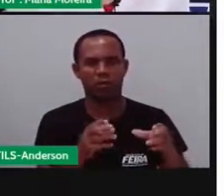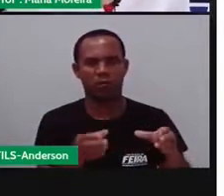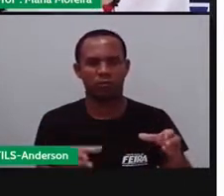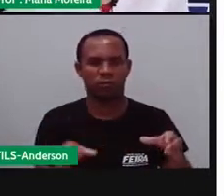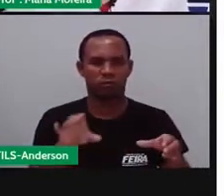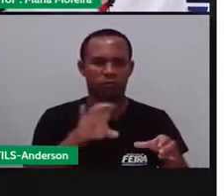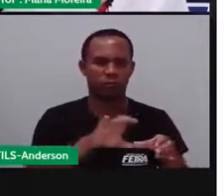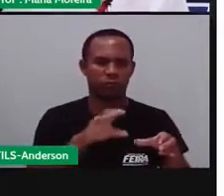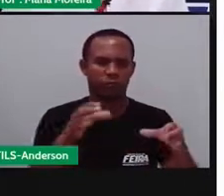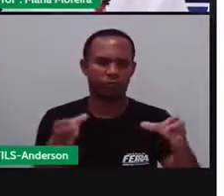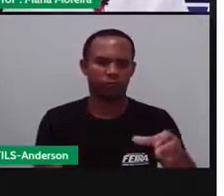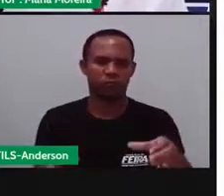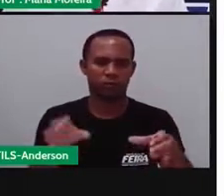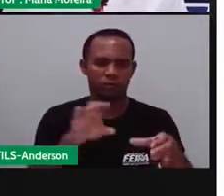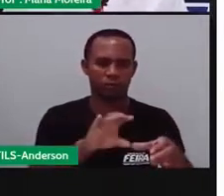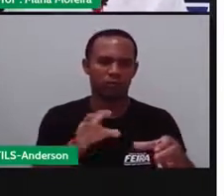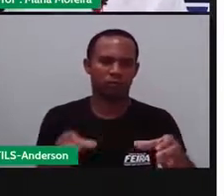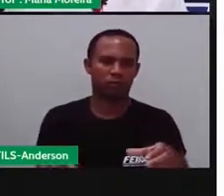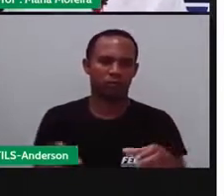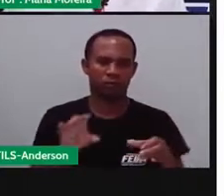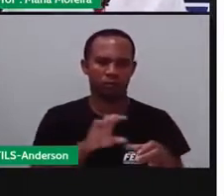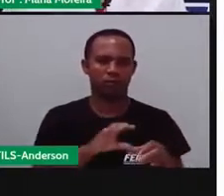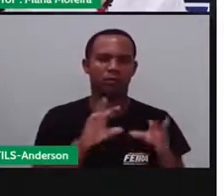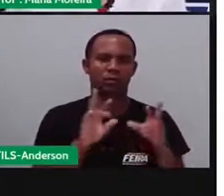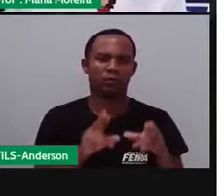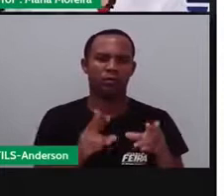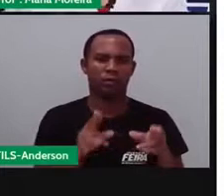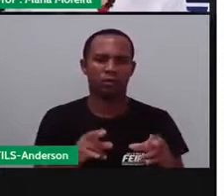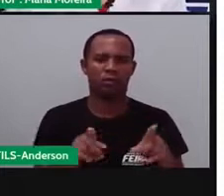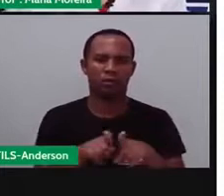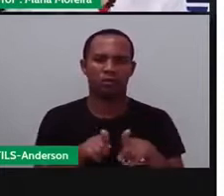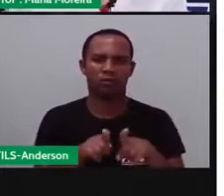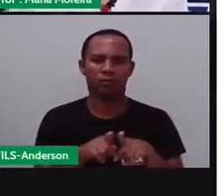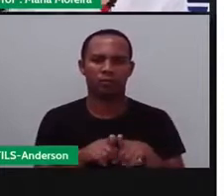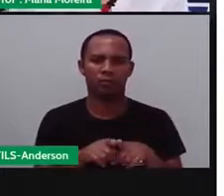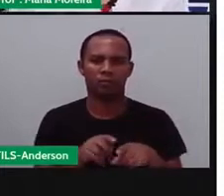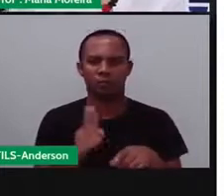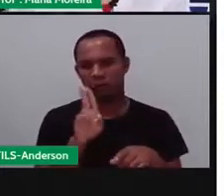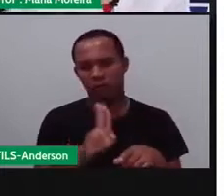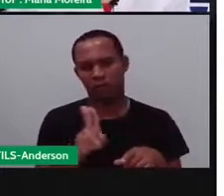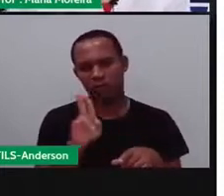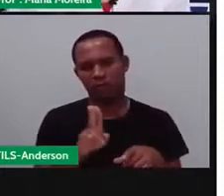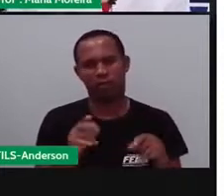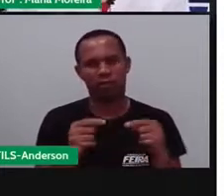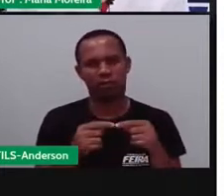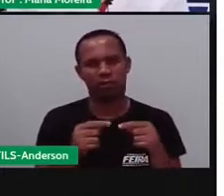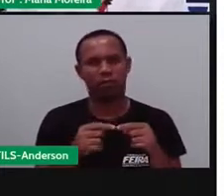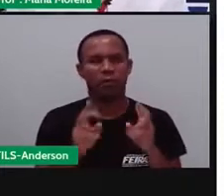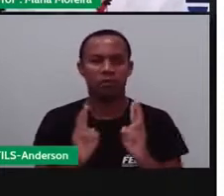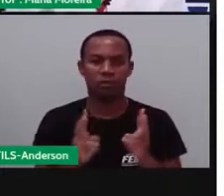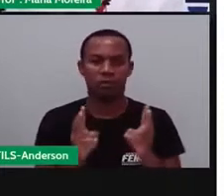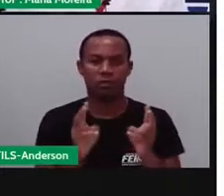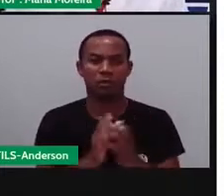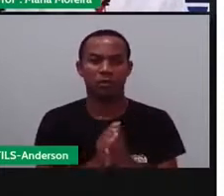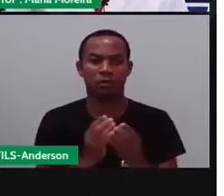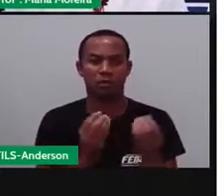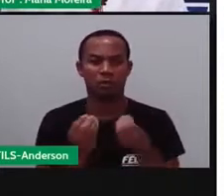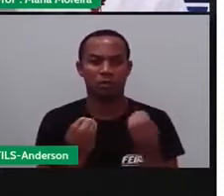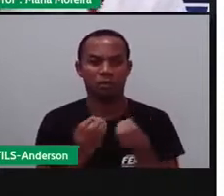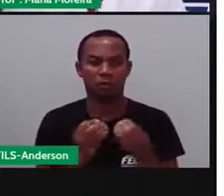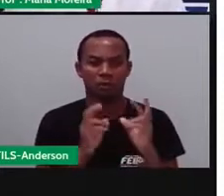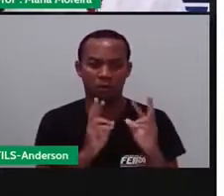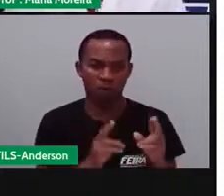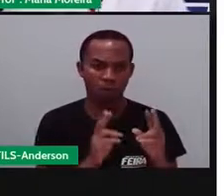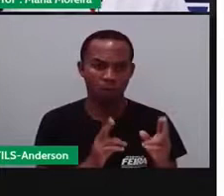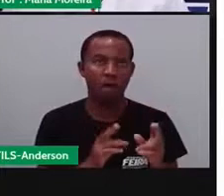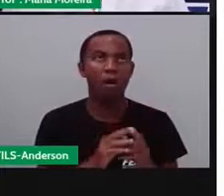nela também o quê? O leite. Então, a mesma medida que você utilizou. E aí, sempre que você ouvir a expressão a